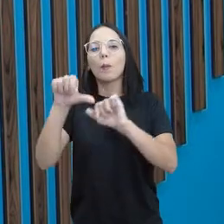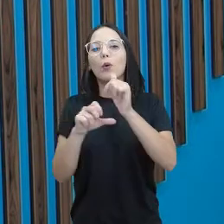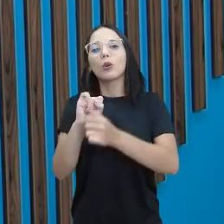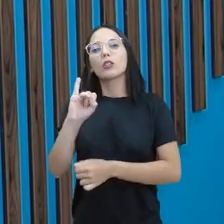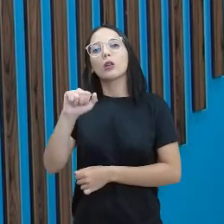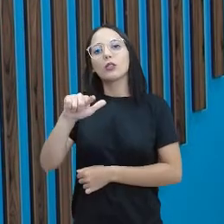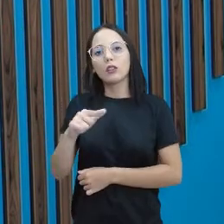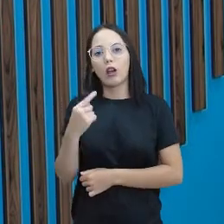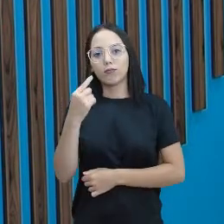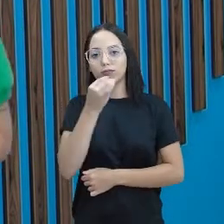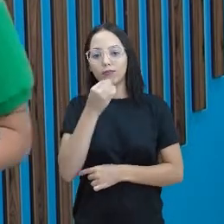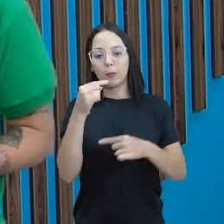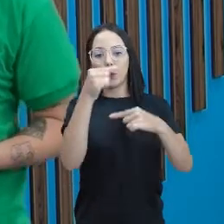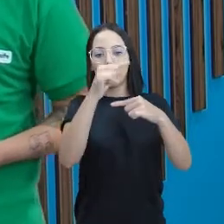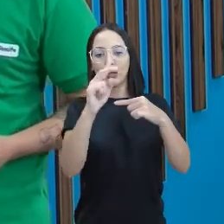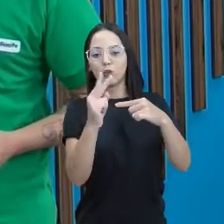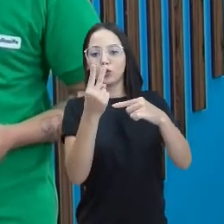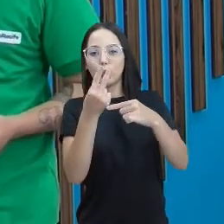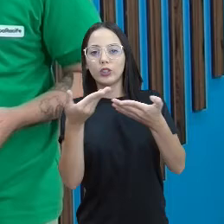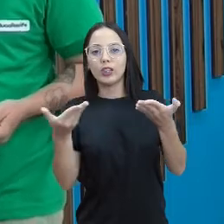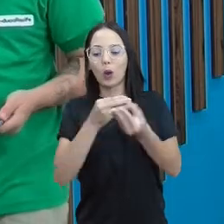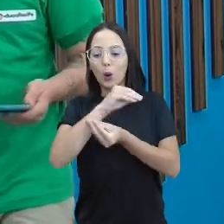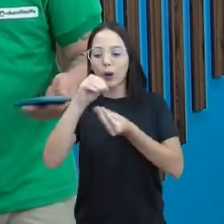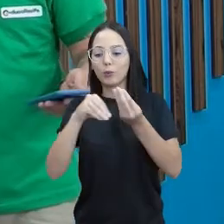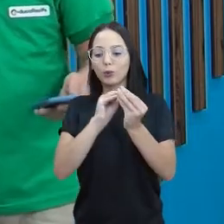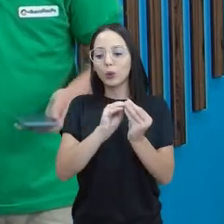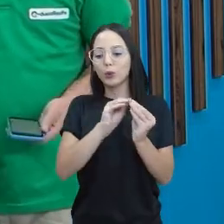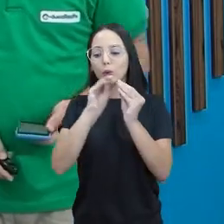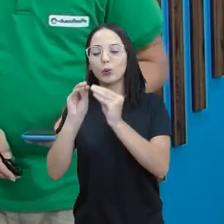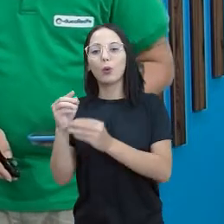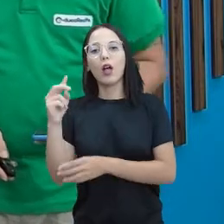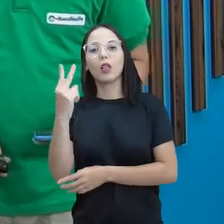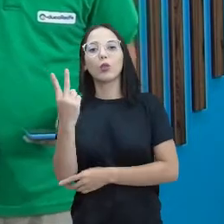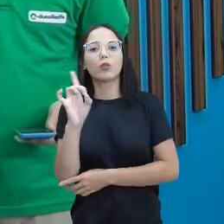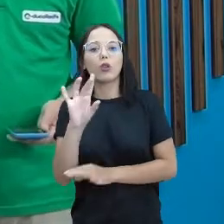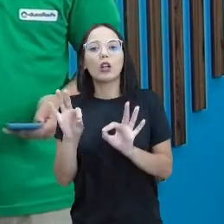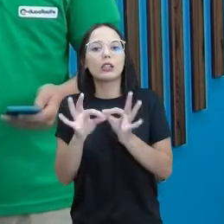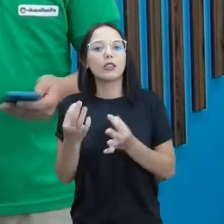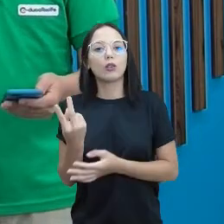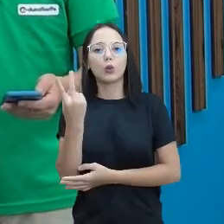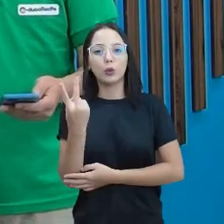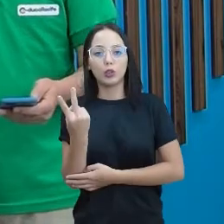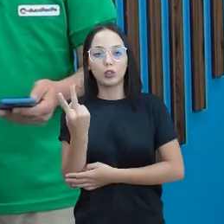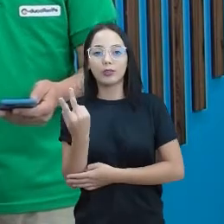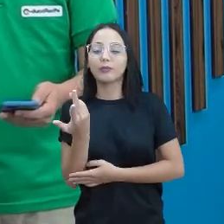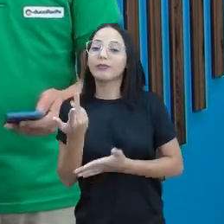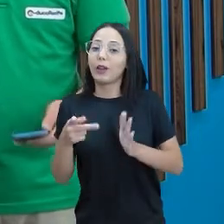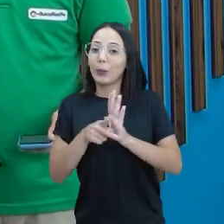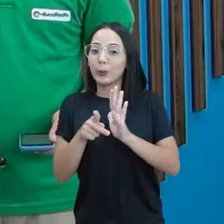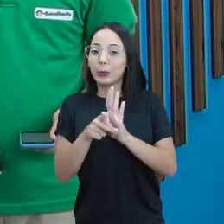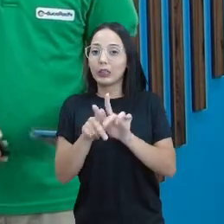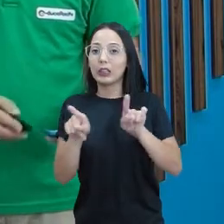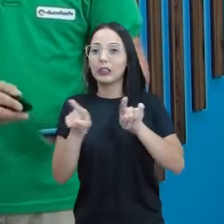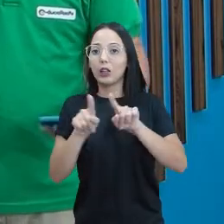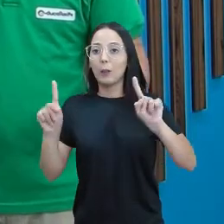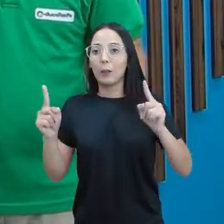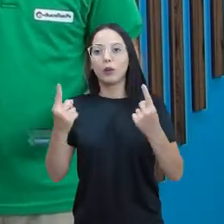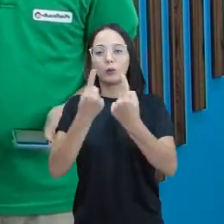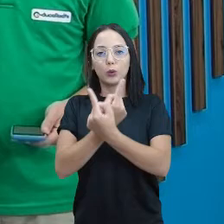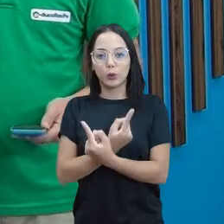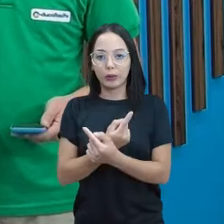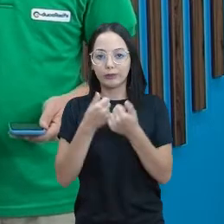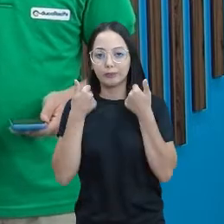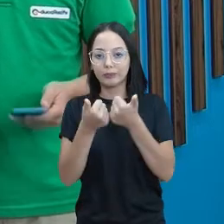expoente, menos 2, ficou mais 2 ou simplesmente 2, tá certo? Então essa propriedade aí é a que a